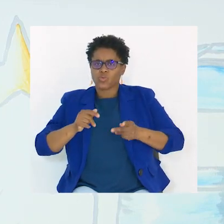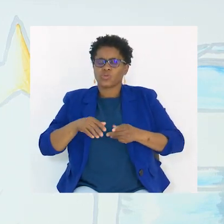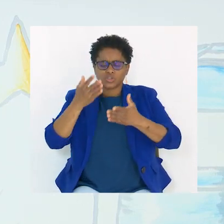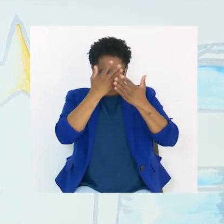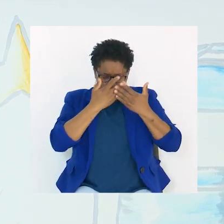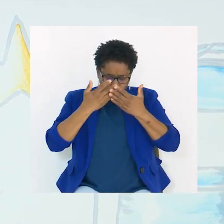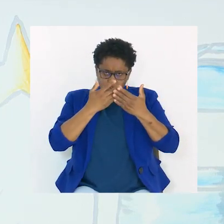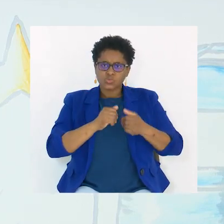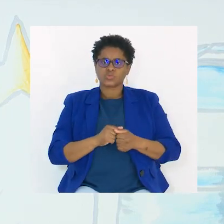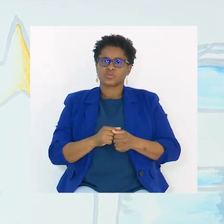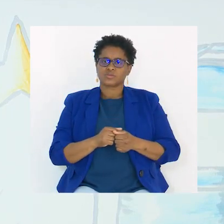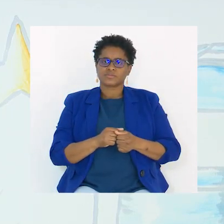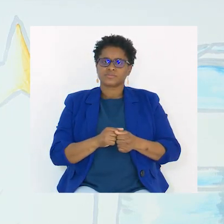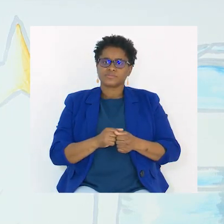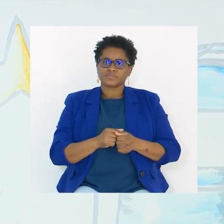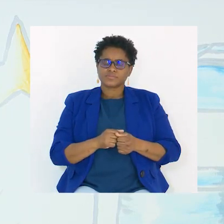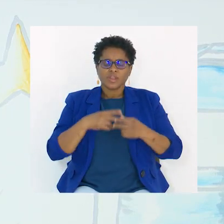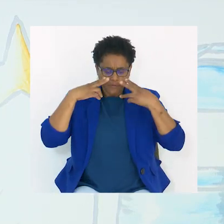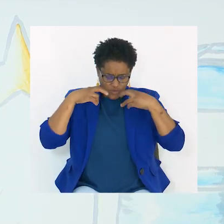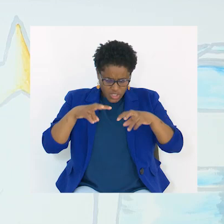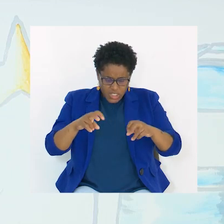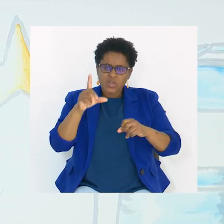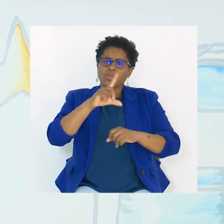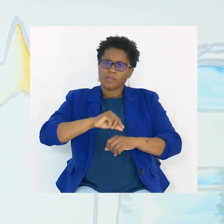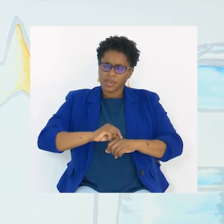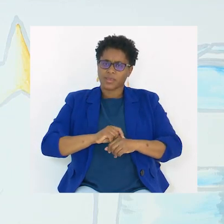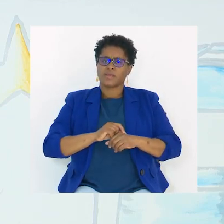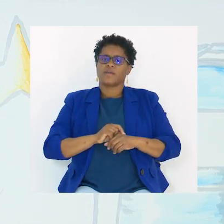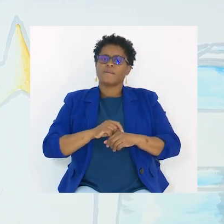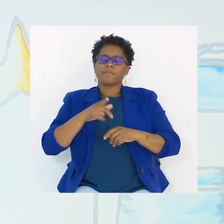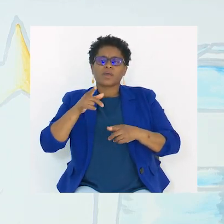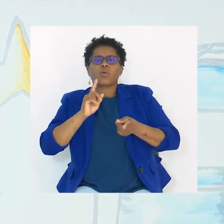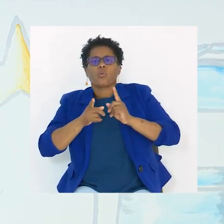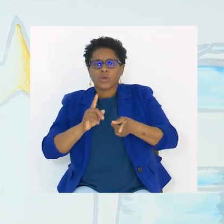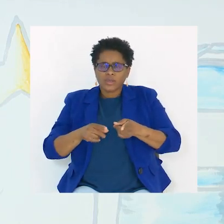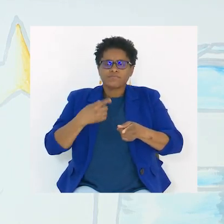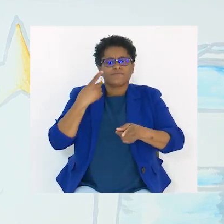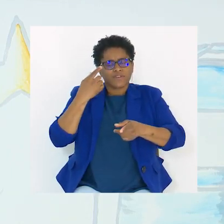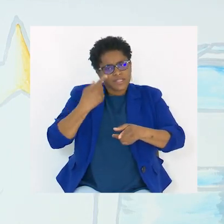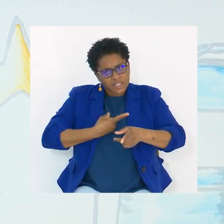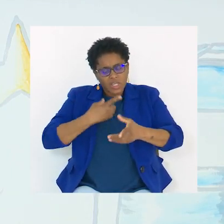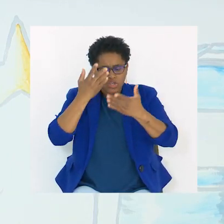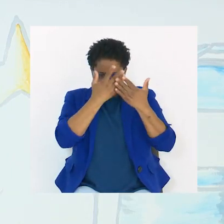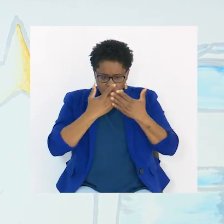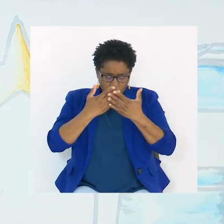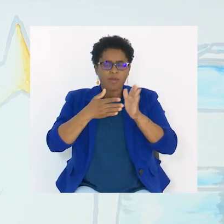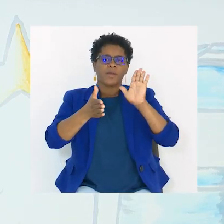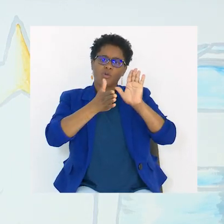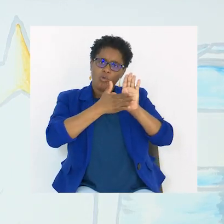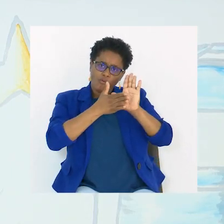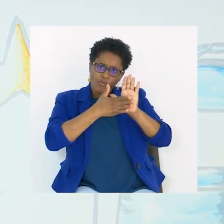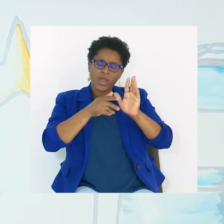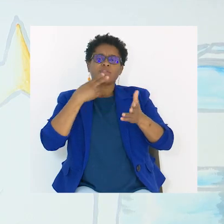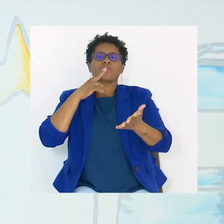de estudo, a investigação, para que aquilo que seja estudado seja comprovado,